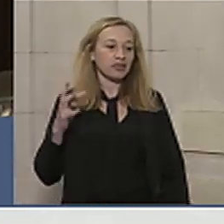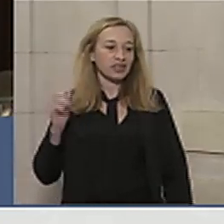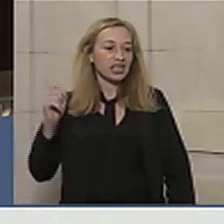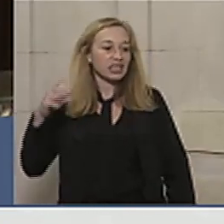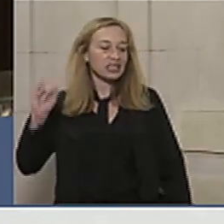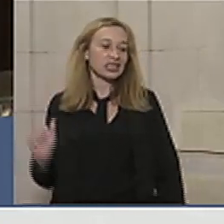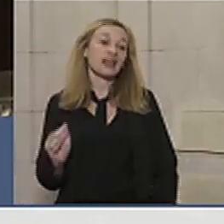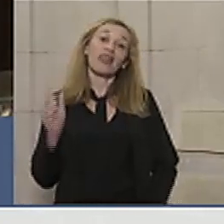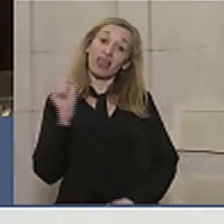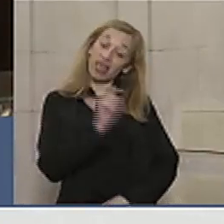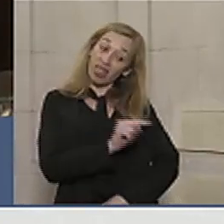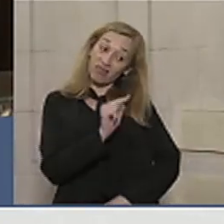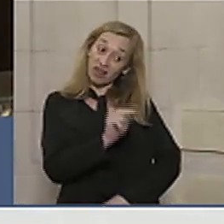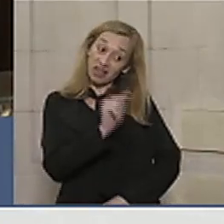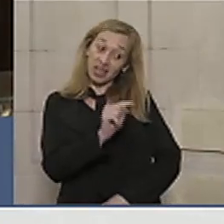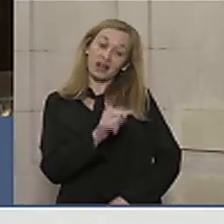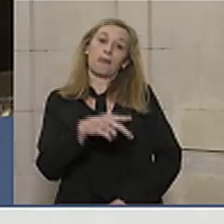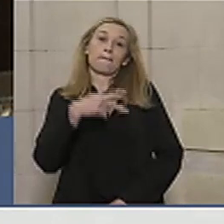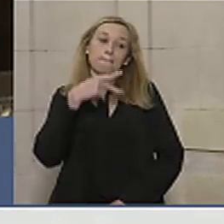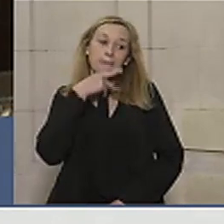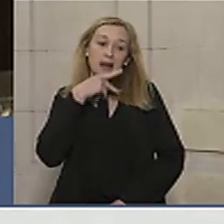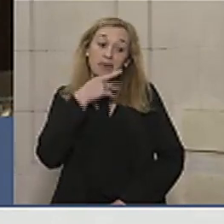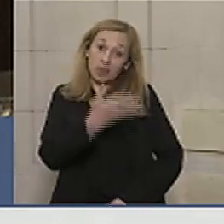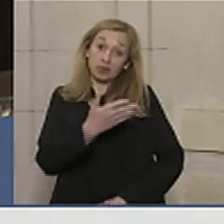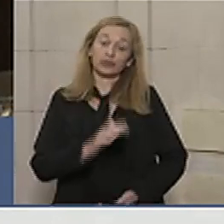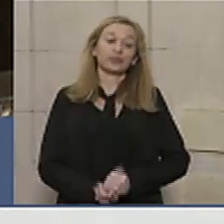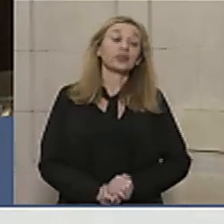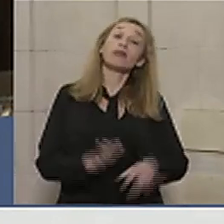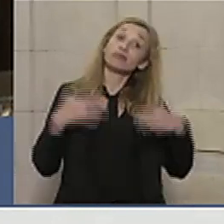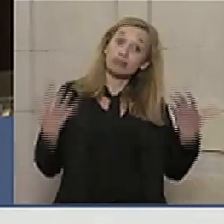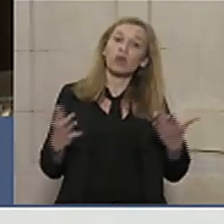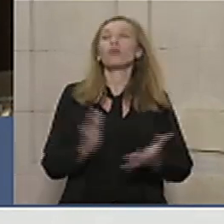aquele parlamento. Então, eu